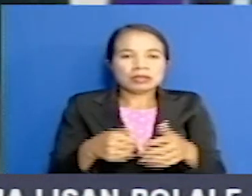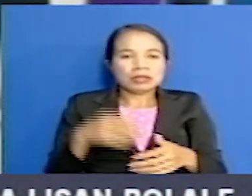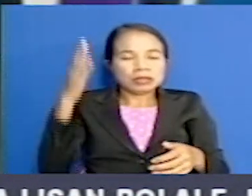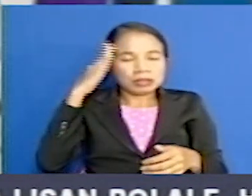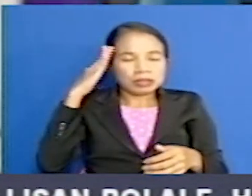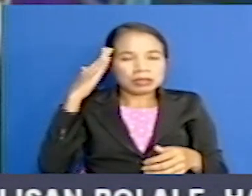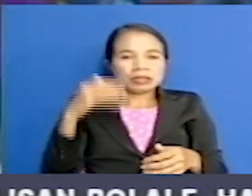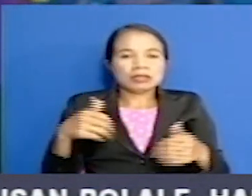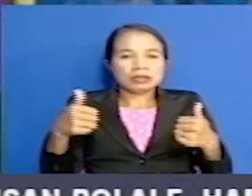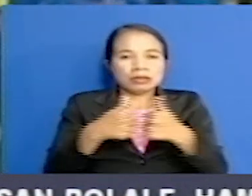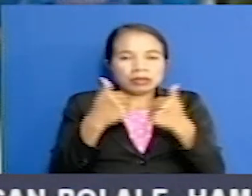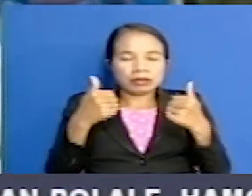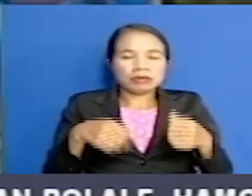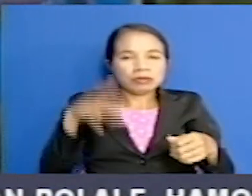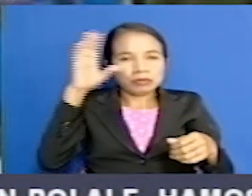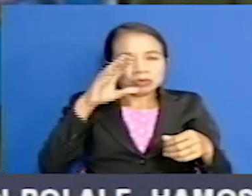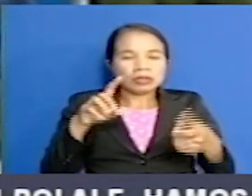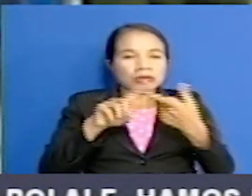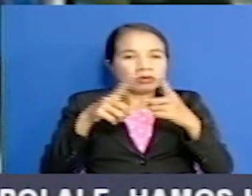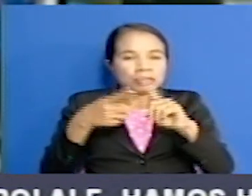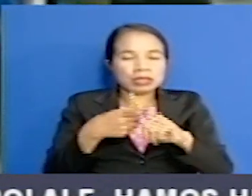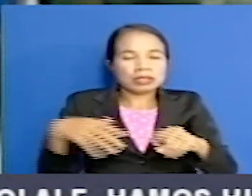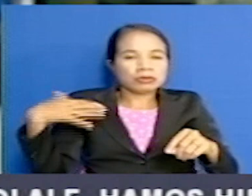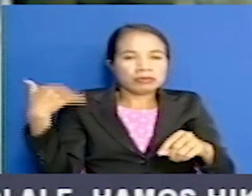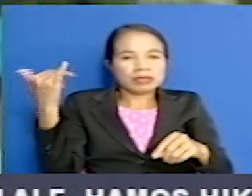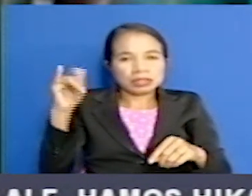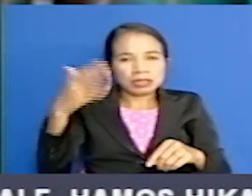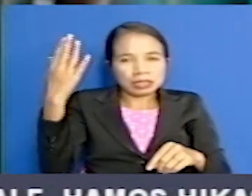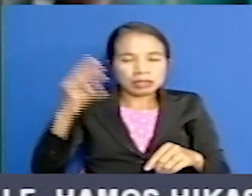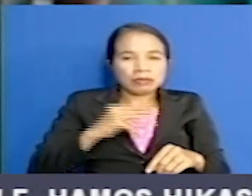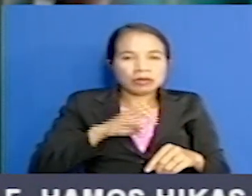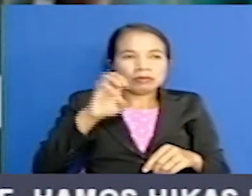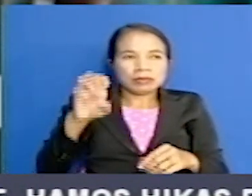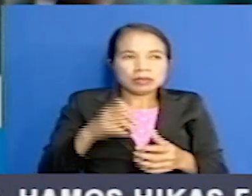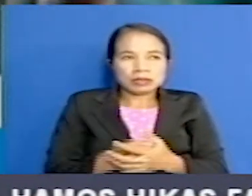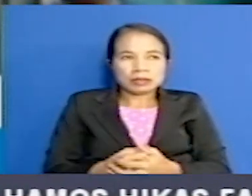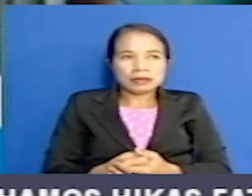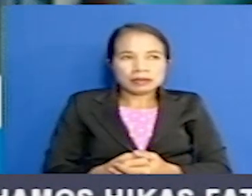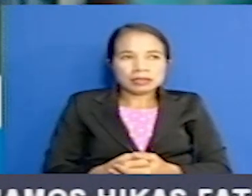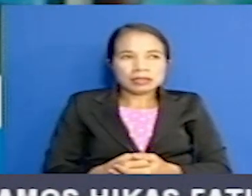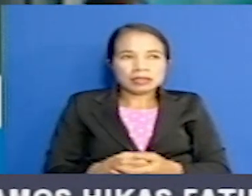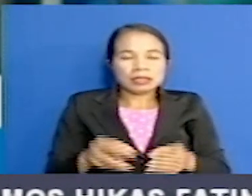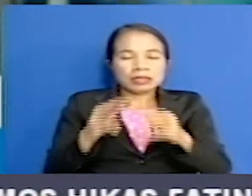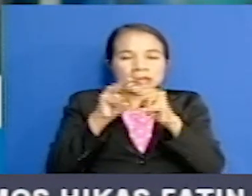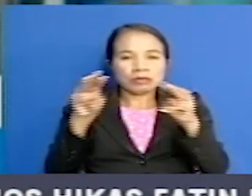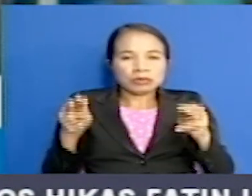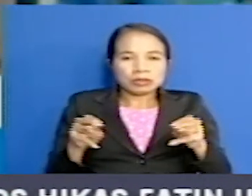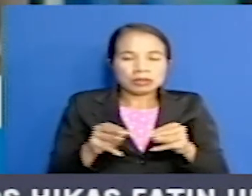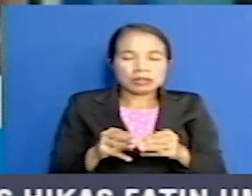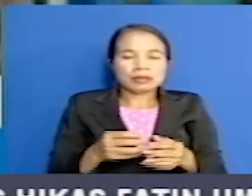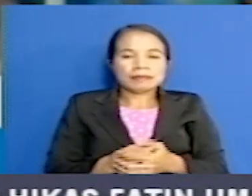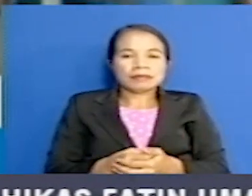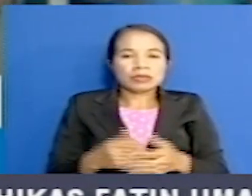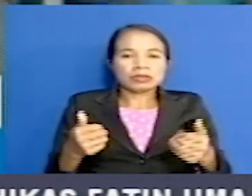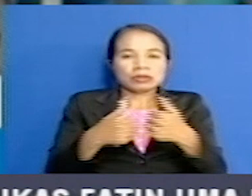considera jogo, né? Pode buscar amizade entre jovens ira e Maubici. Jovens ira tem até, né? Jogo nem você tem buscar